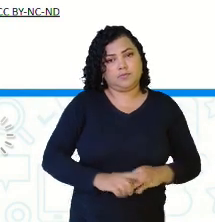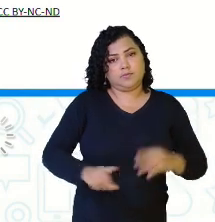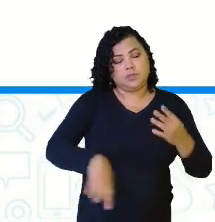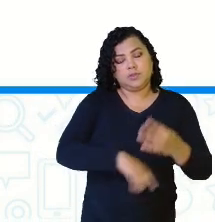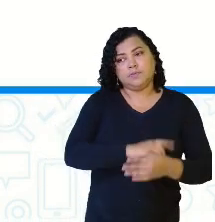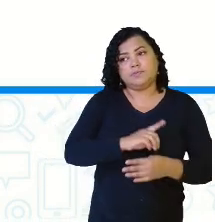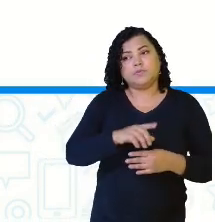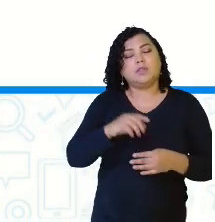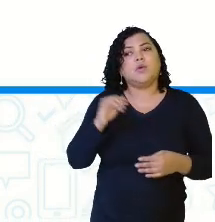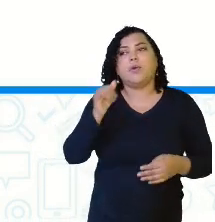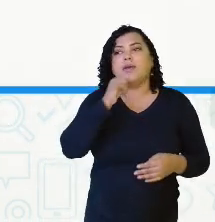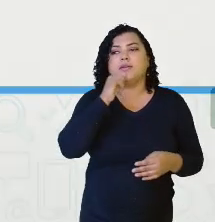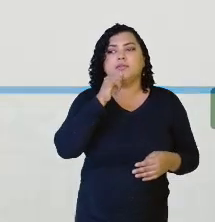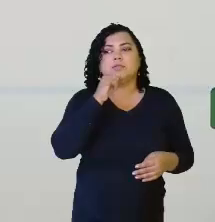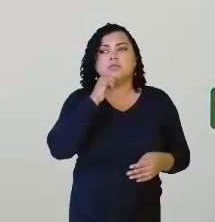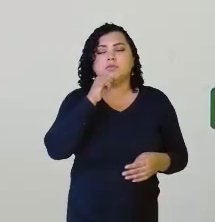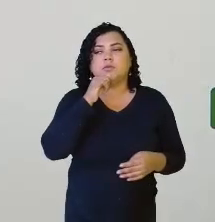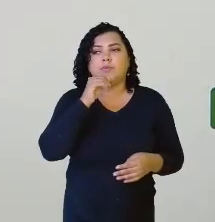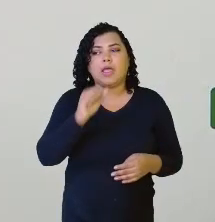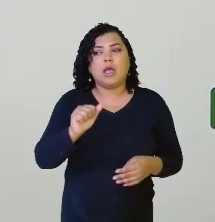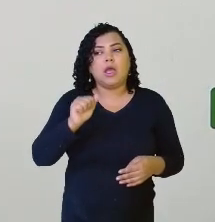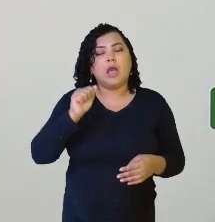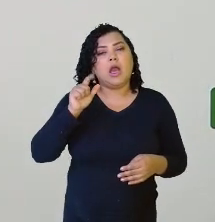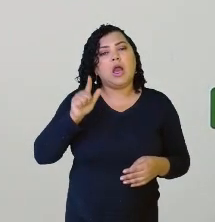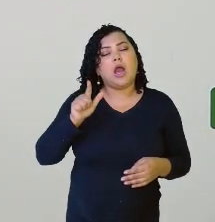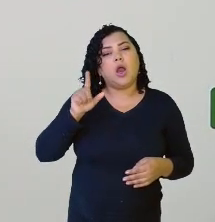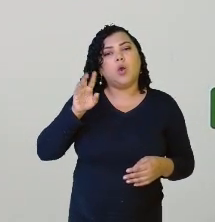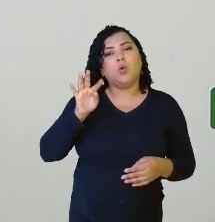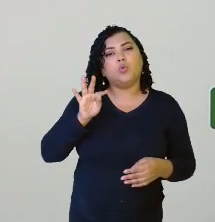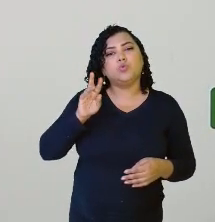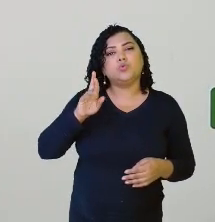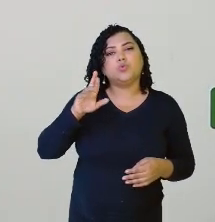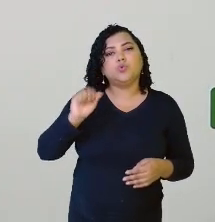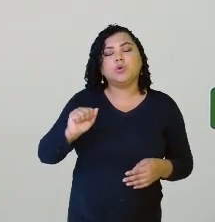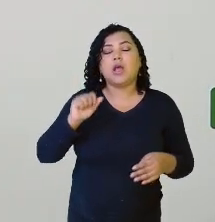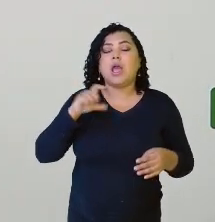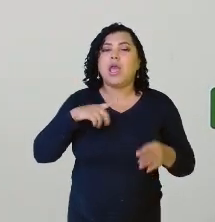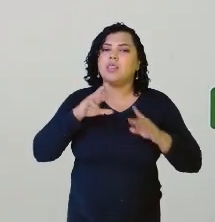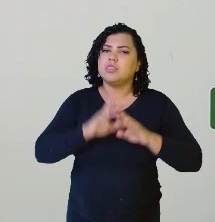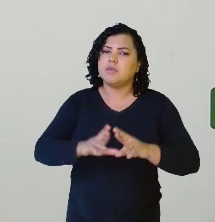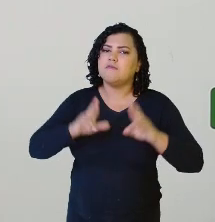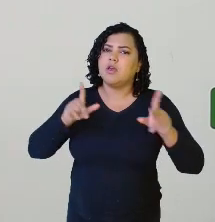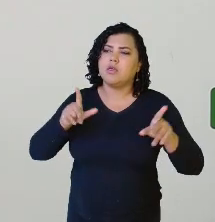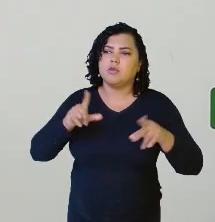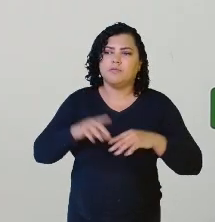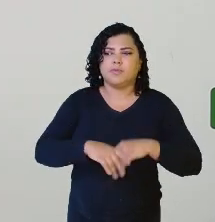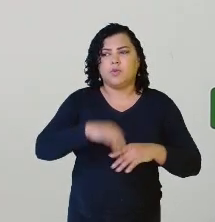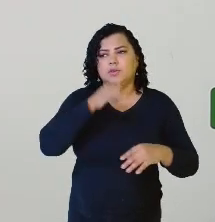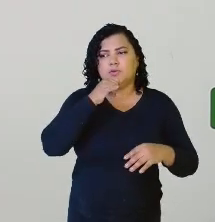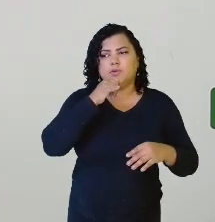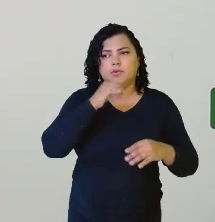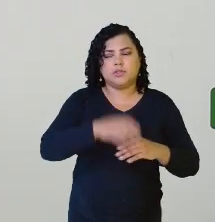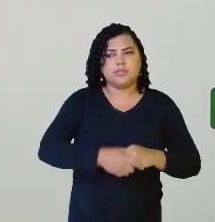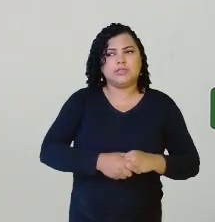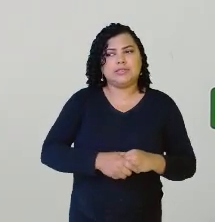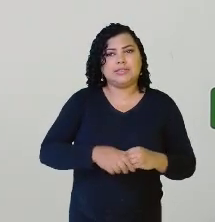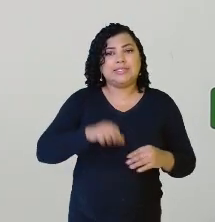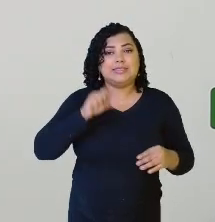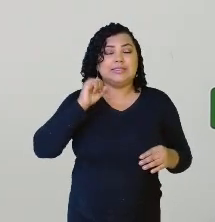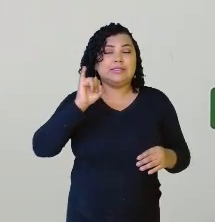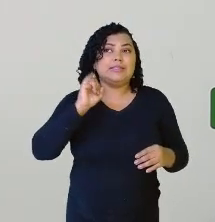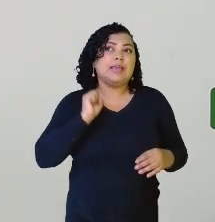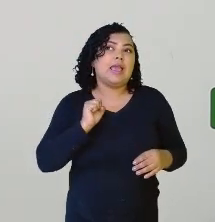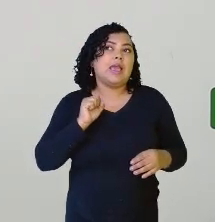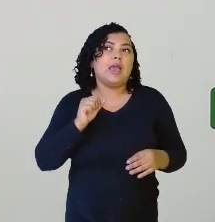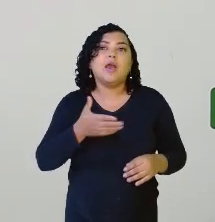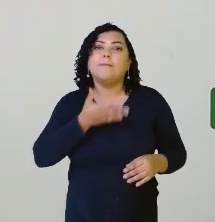que eu não coloquei nos slides, mas que é uma coisa também importante. Tem a ver com... Aí a altura você fala se é grave ou